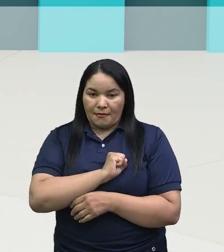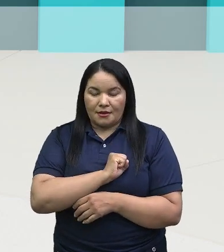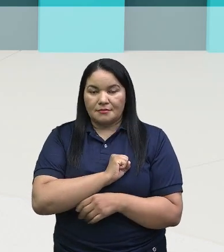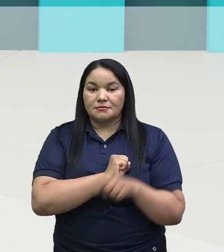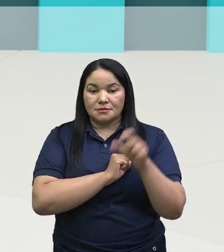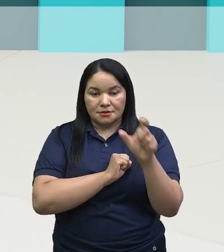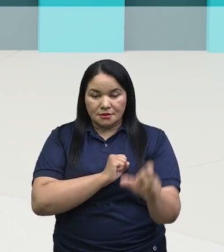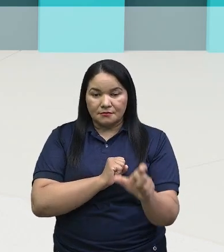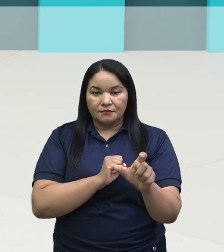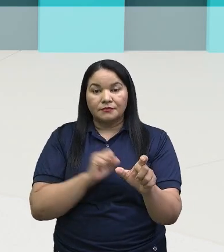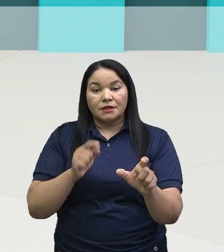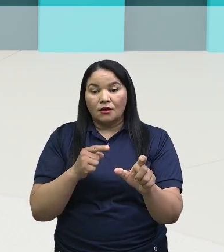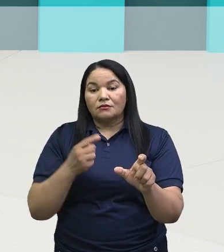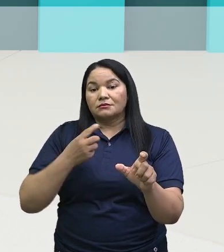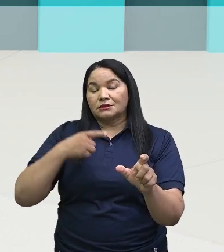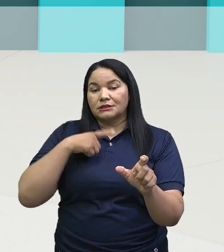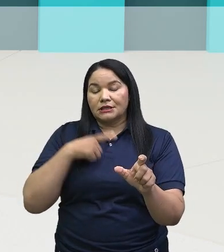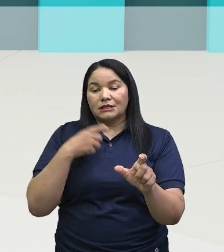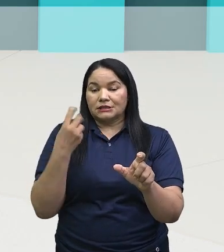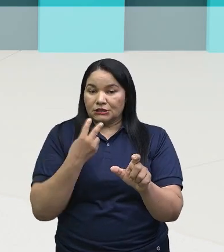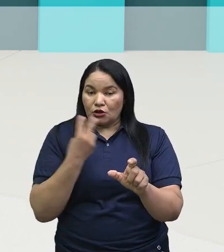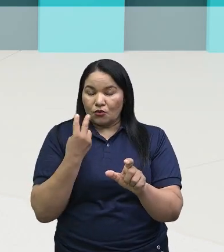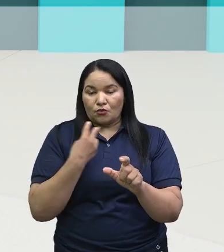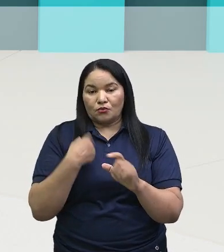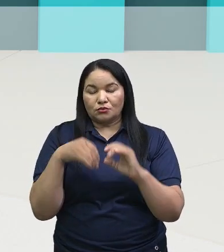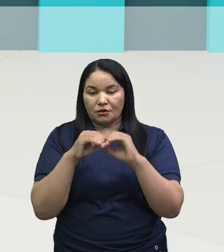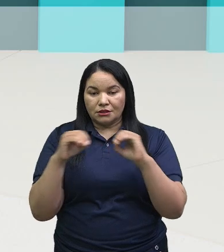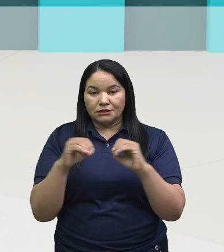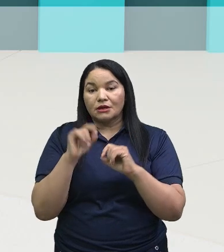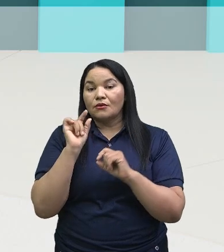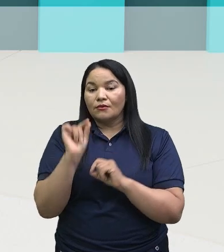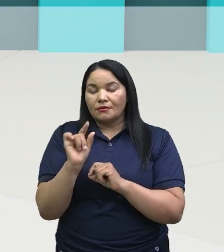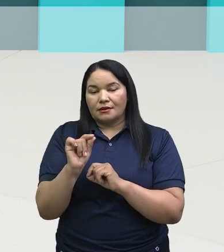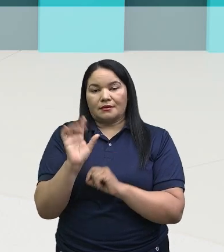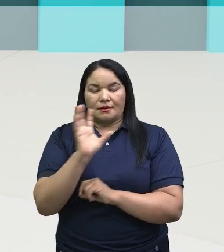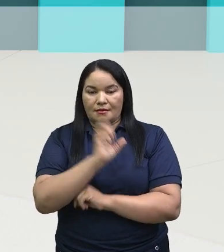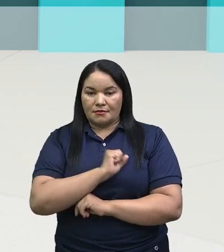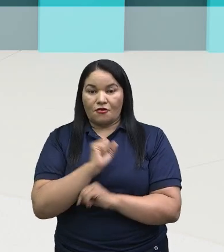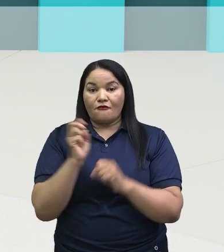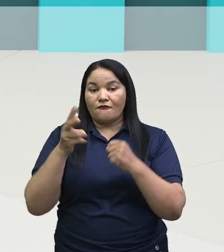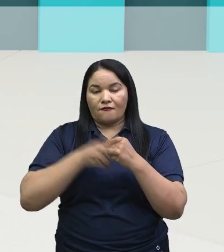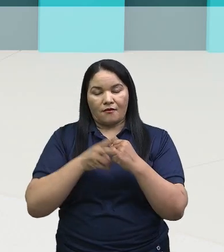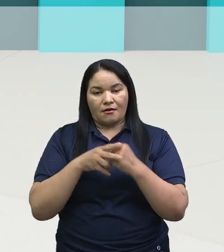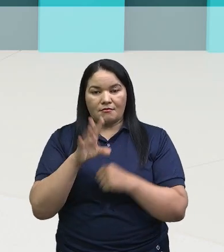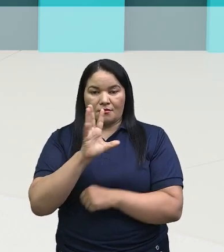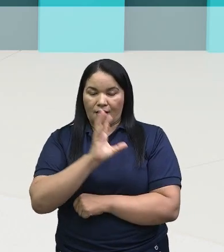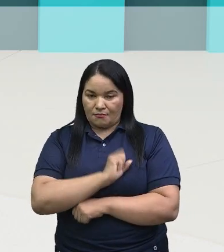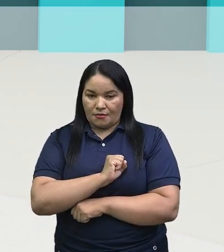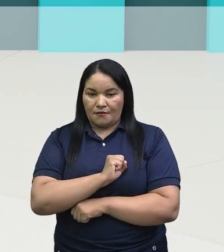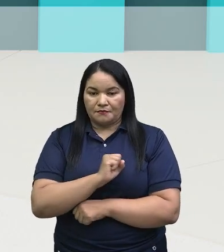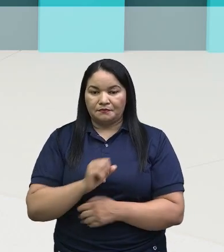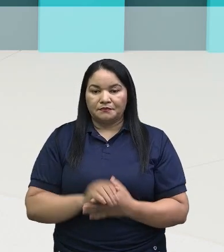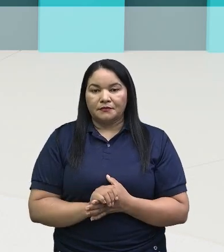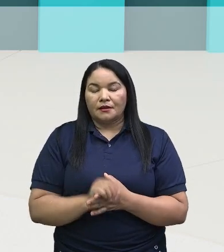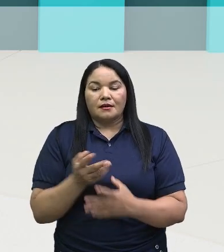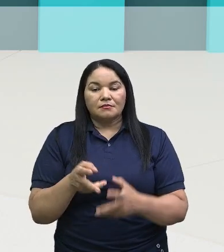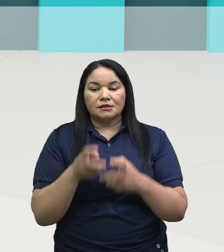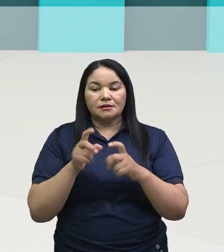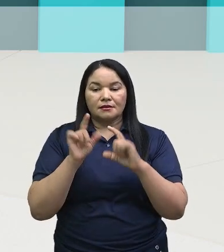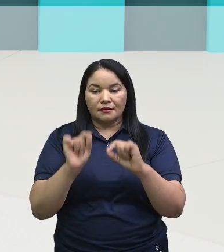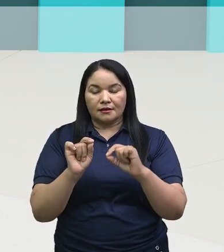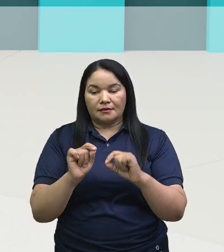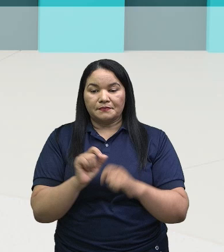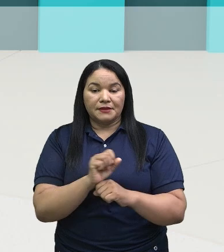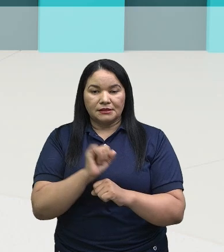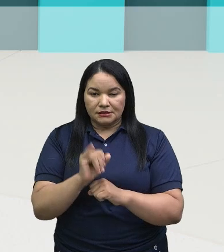que agora eu tenho a segunda oração, que amei. O verbo amar aí, certo? E perceba que, se eu